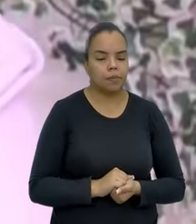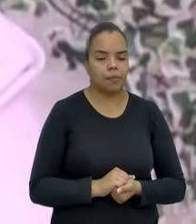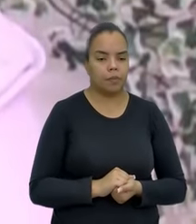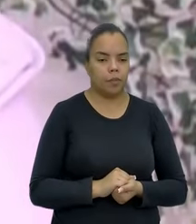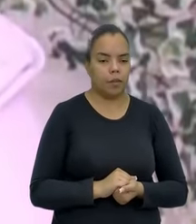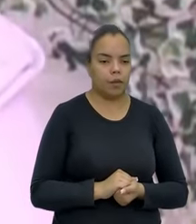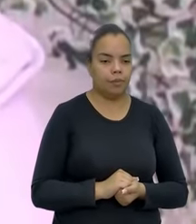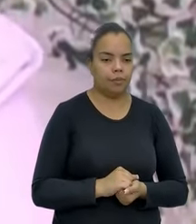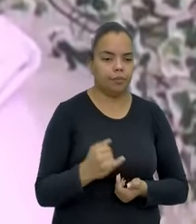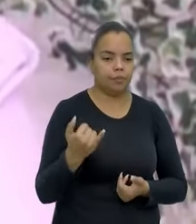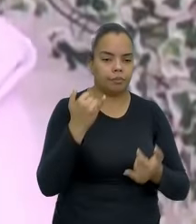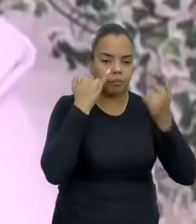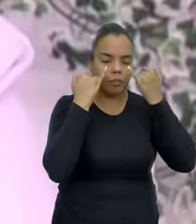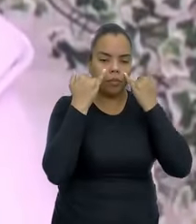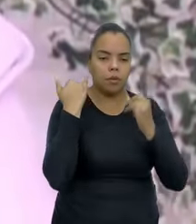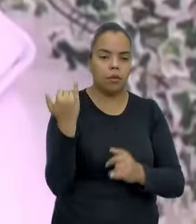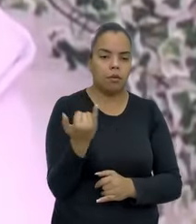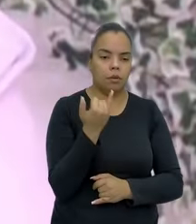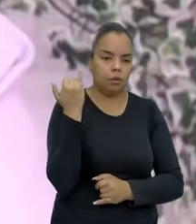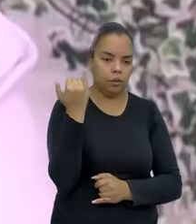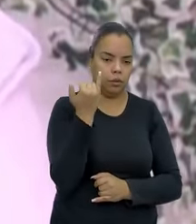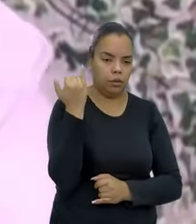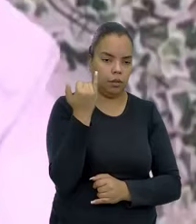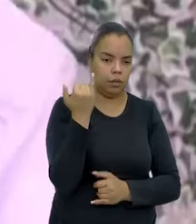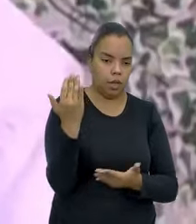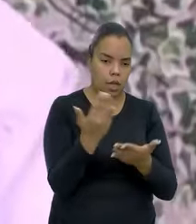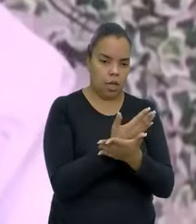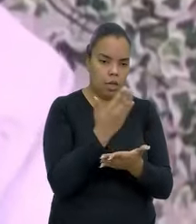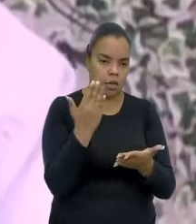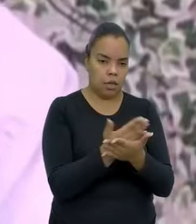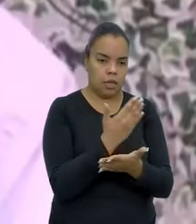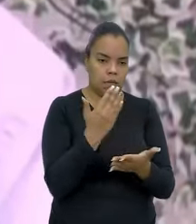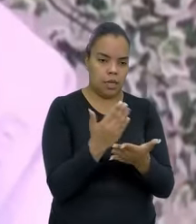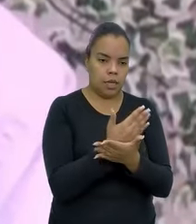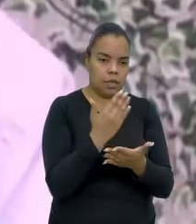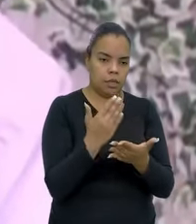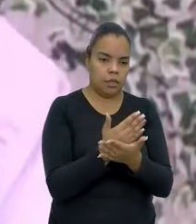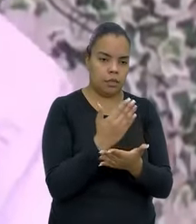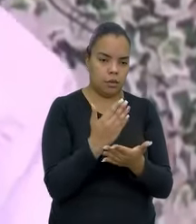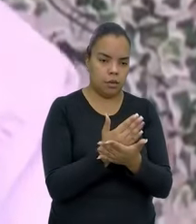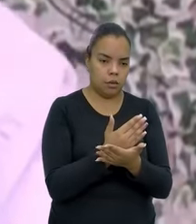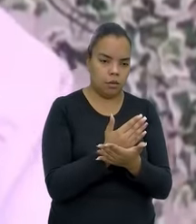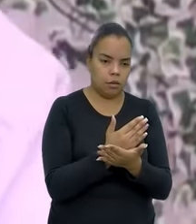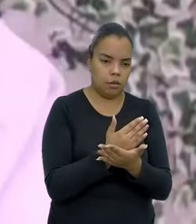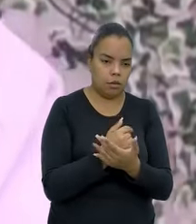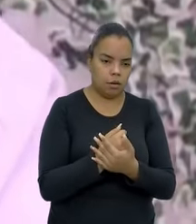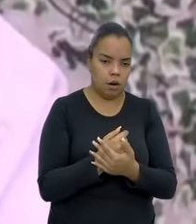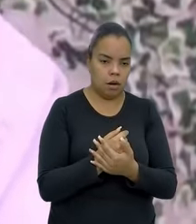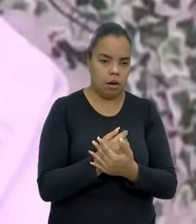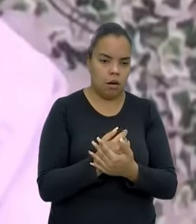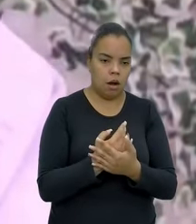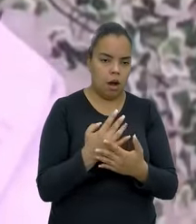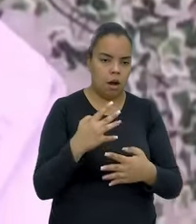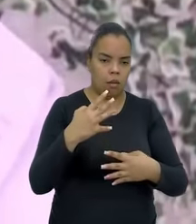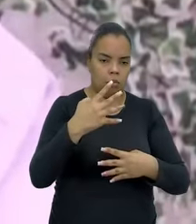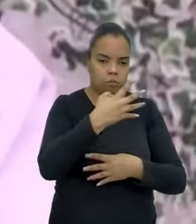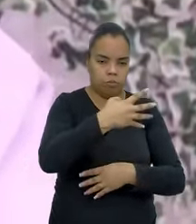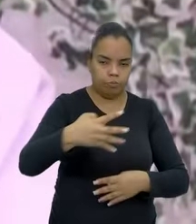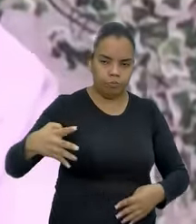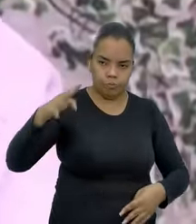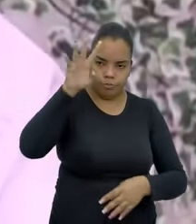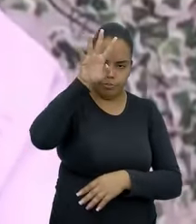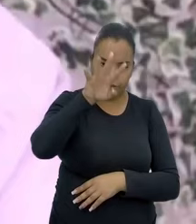interessante Eu considero o padre o caderno pontilhado muito importante ter dentro da sala de aula